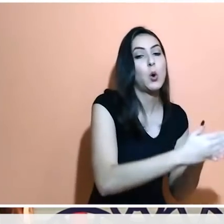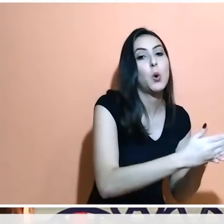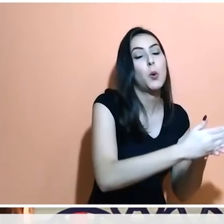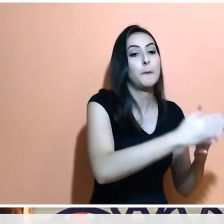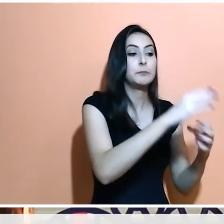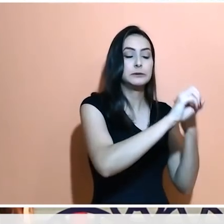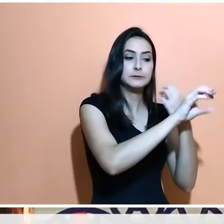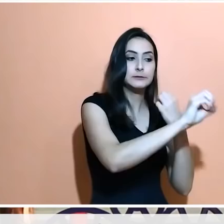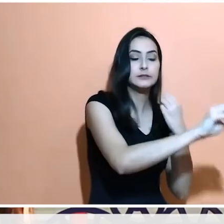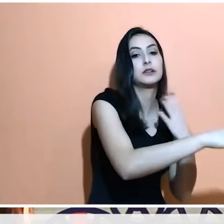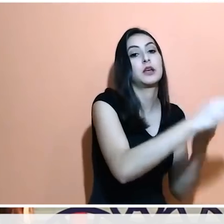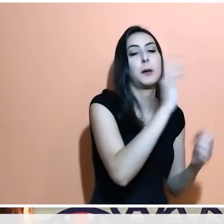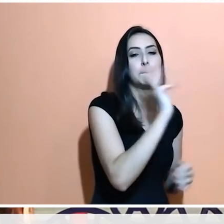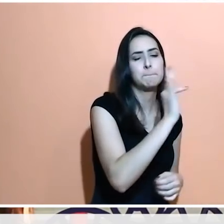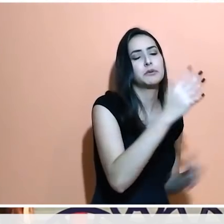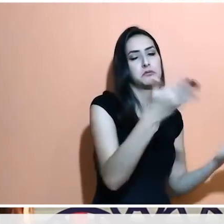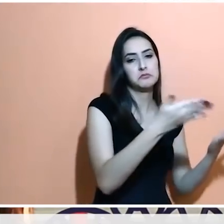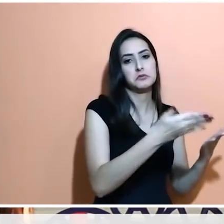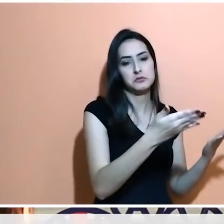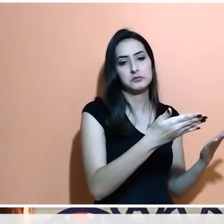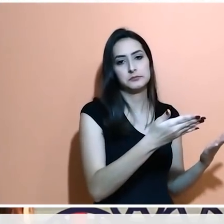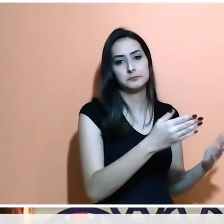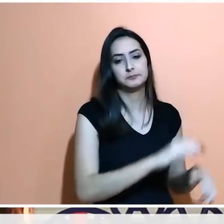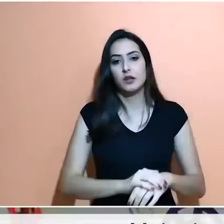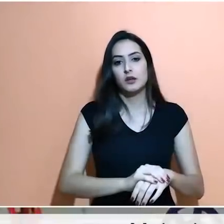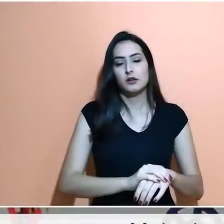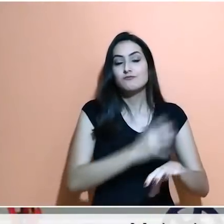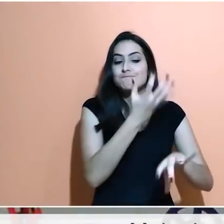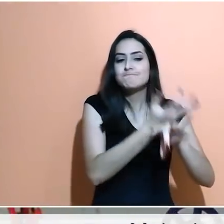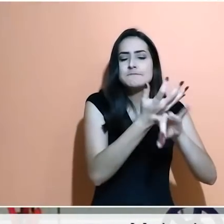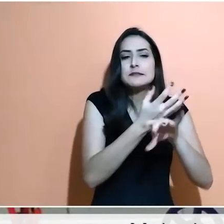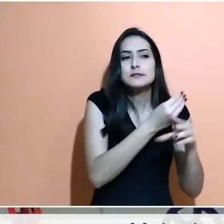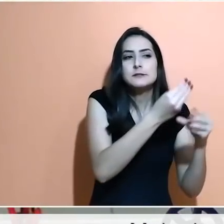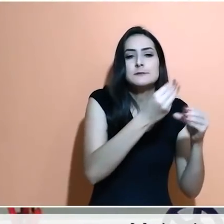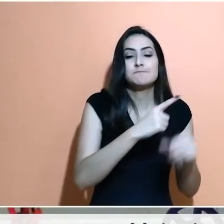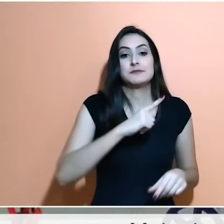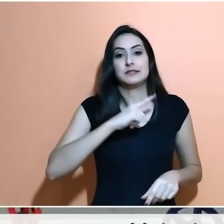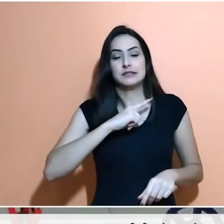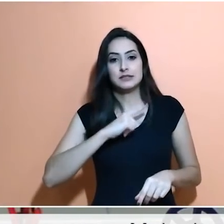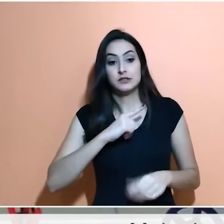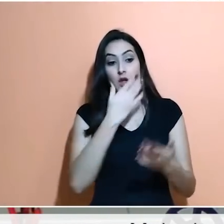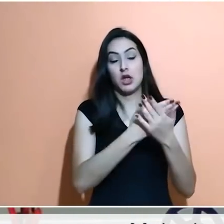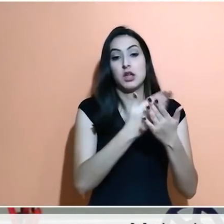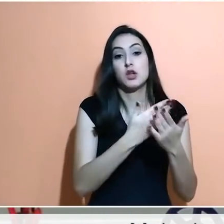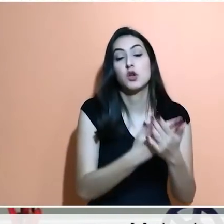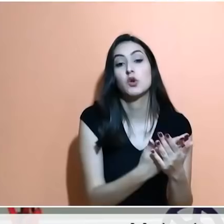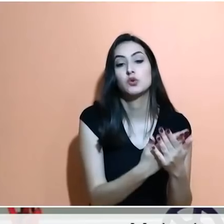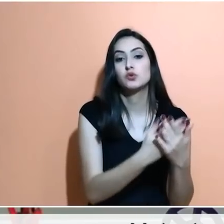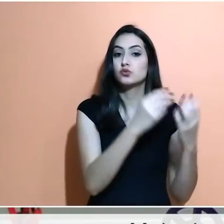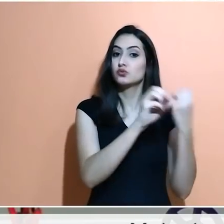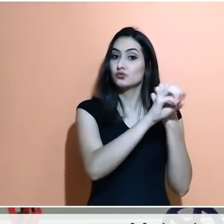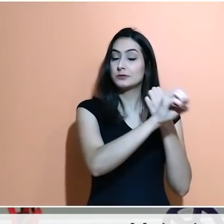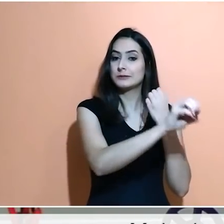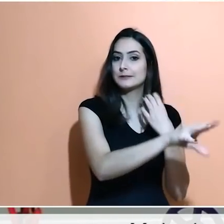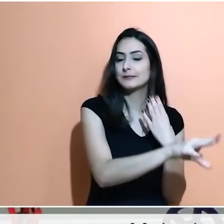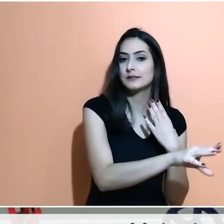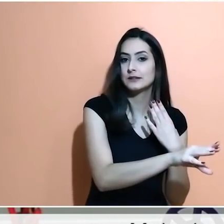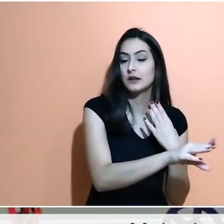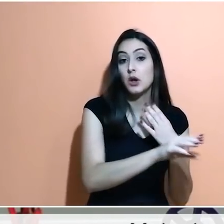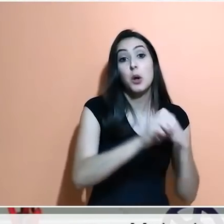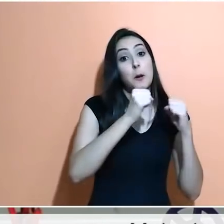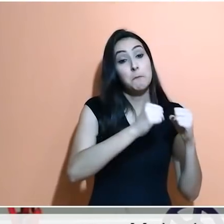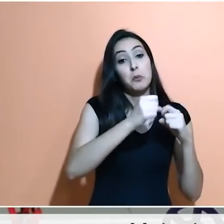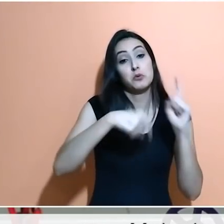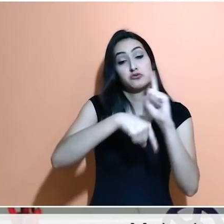até unidades que iniciarão em breve as atividades remotas. Mais de 2/3 das disciplinas estão com aulas online e